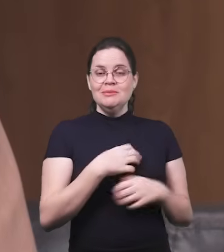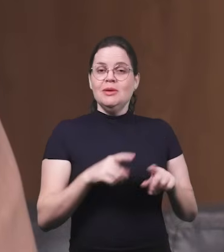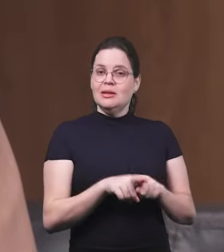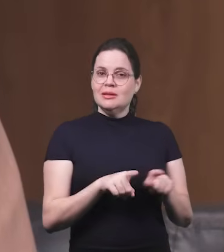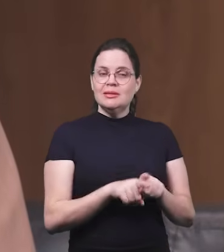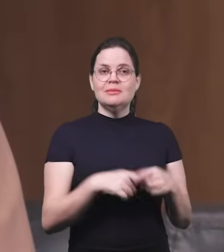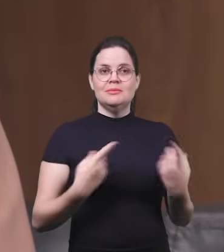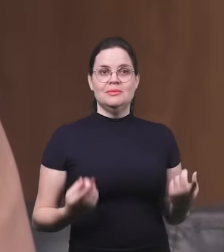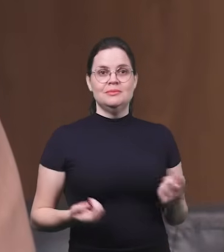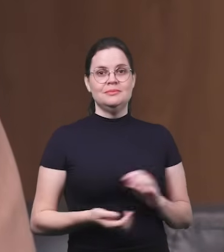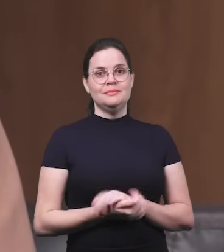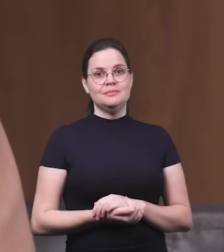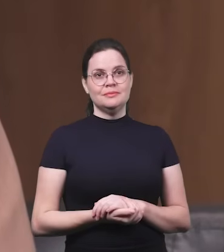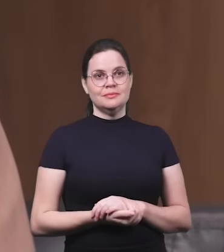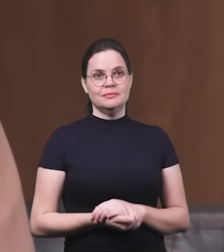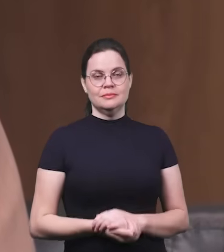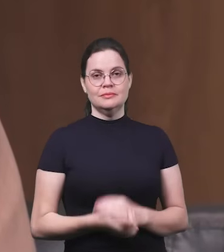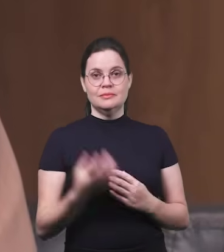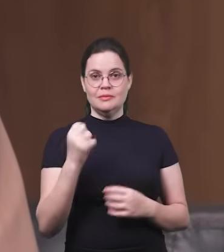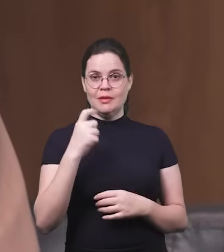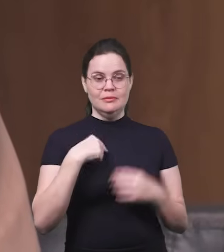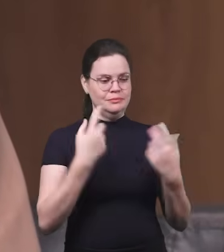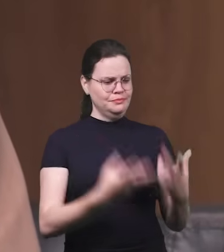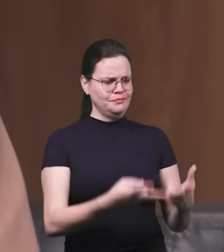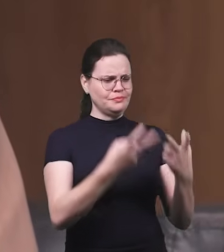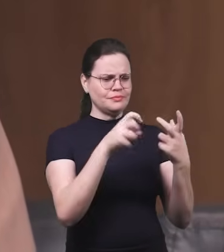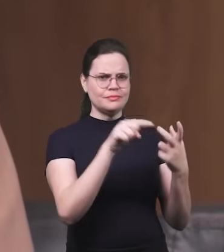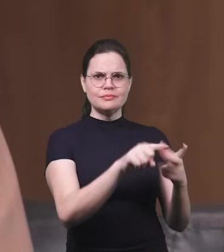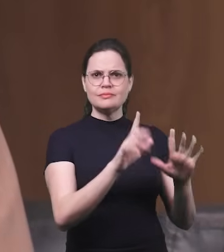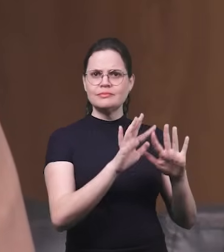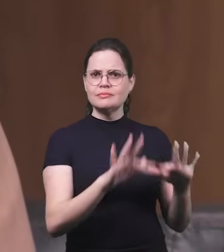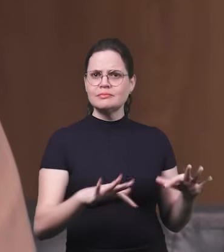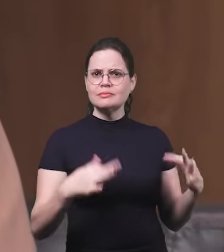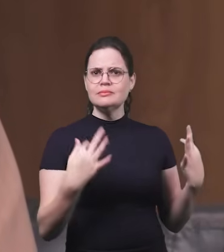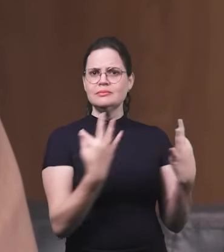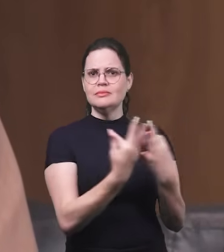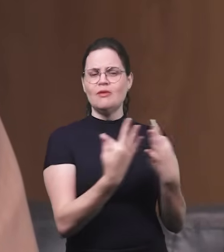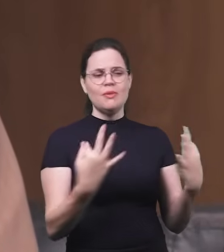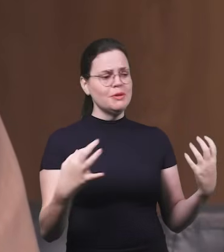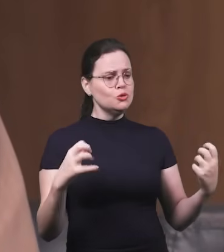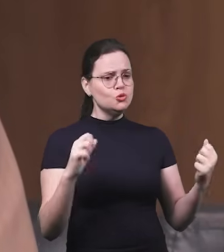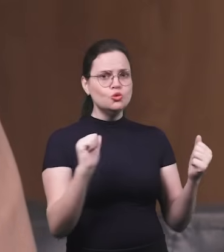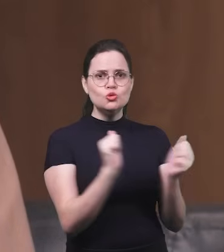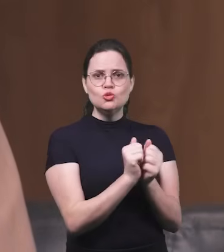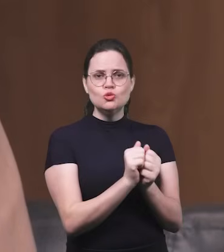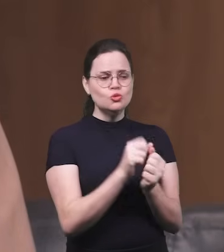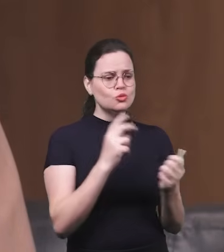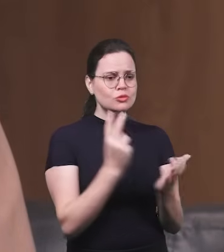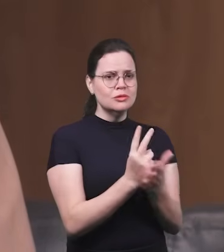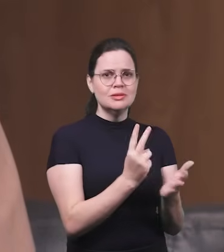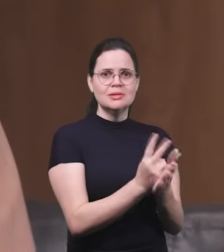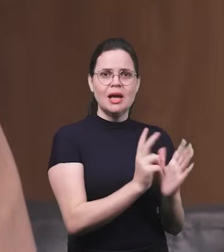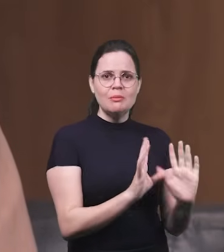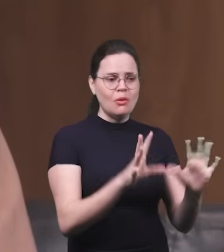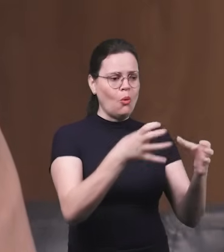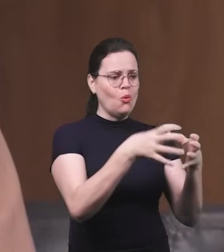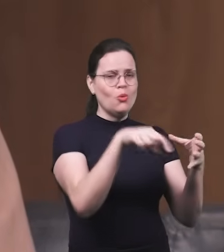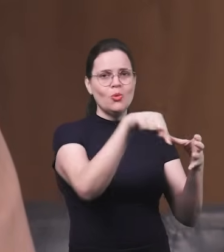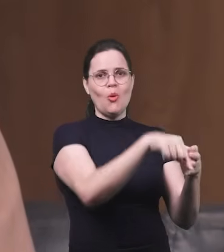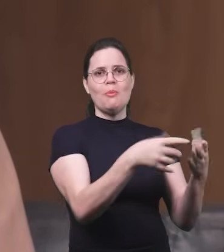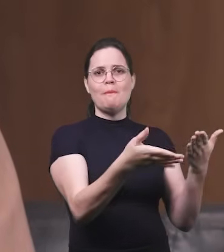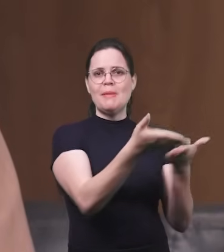sentimento também, não é? Você vê uma família envolvida em torno daquele ninho.